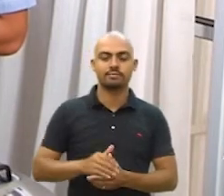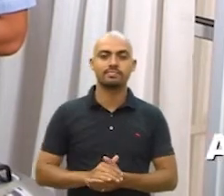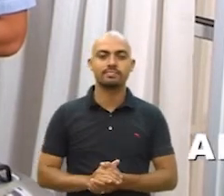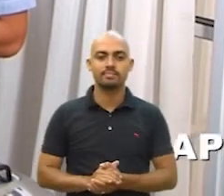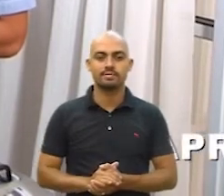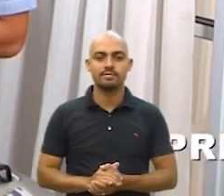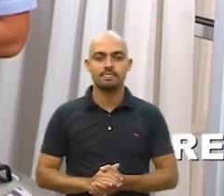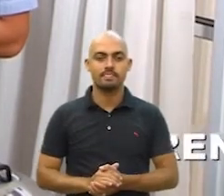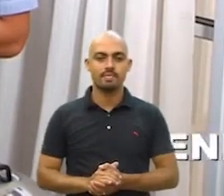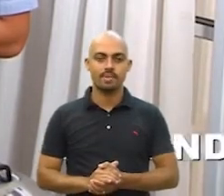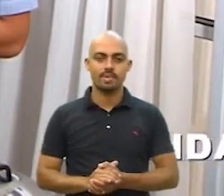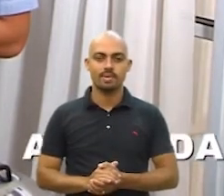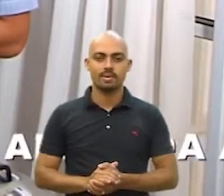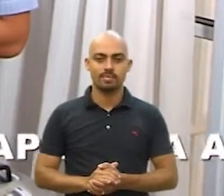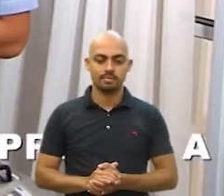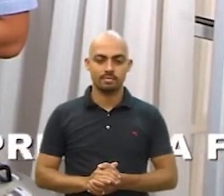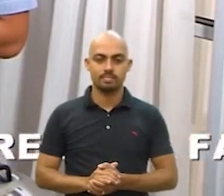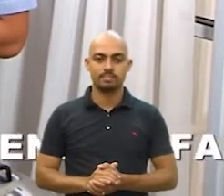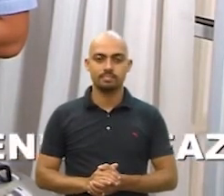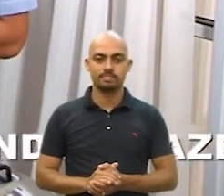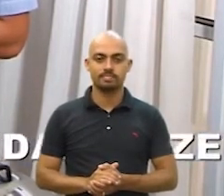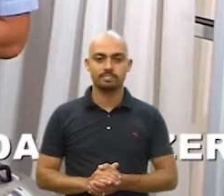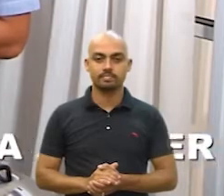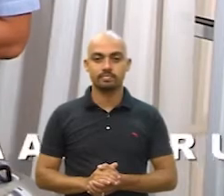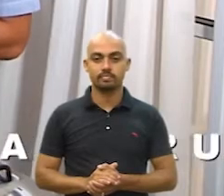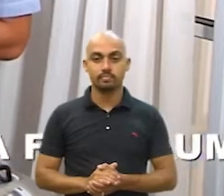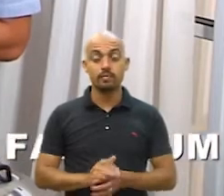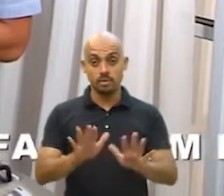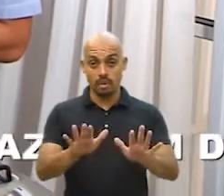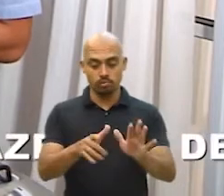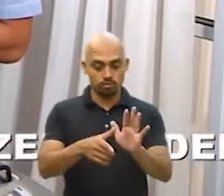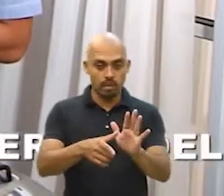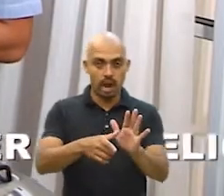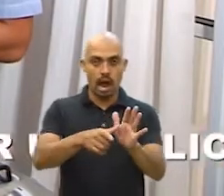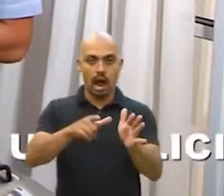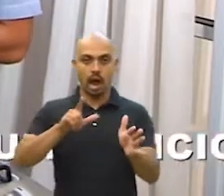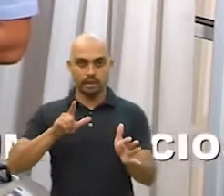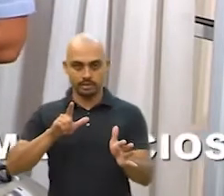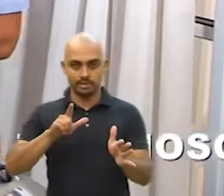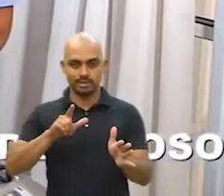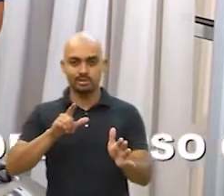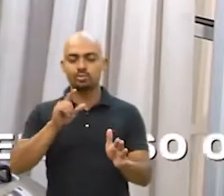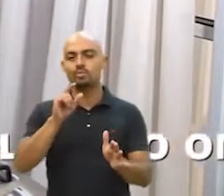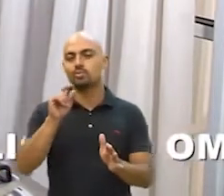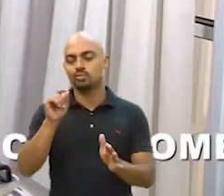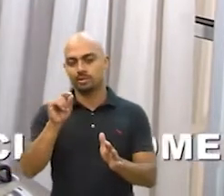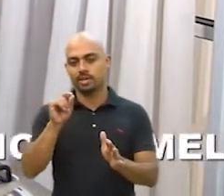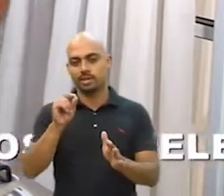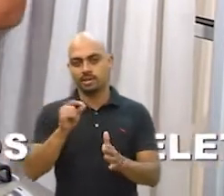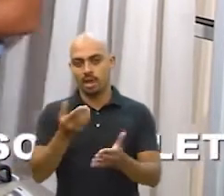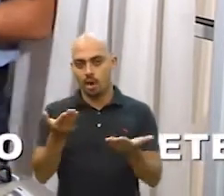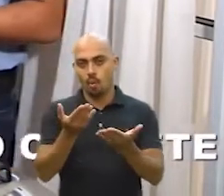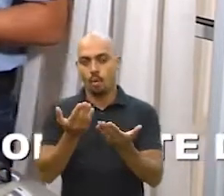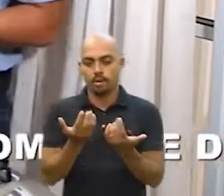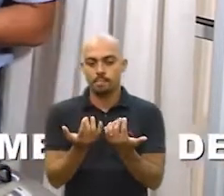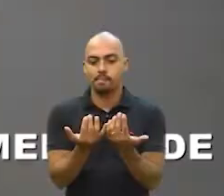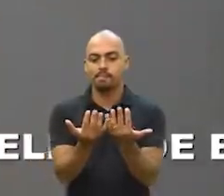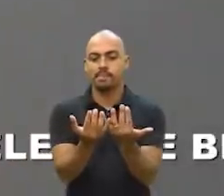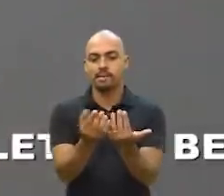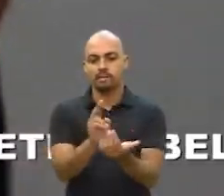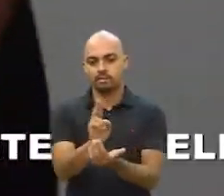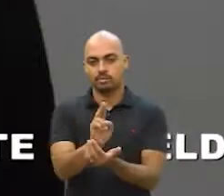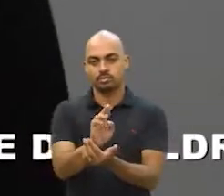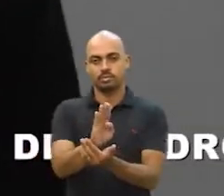Né? Pitadinha de sal. E antes de você acrescentar... a nossa beldroega. A